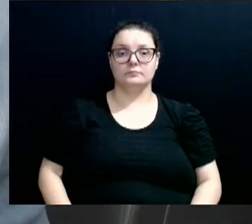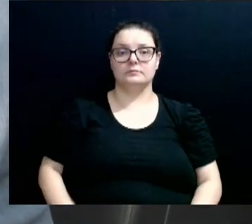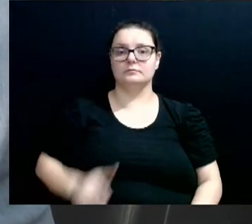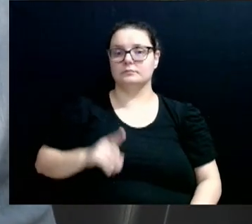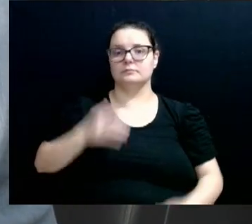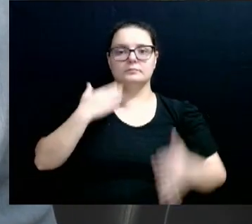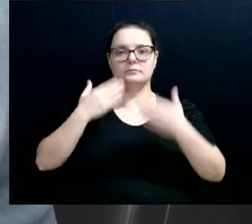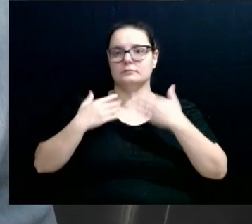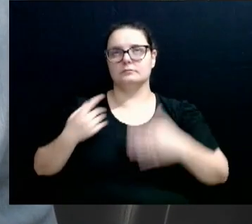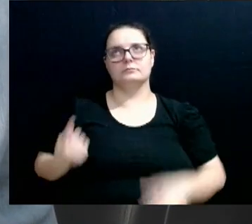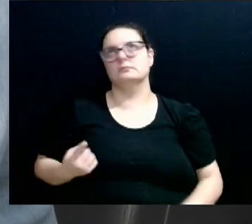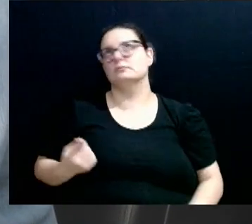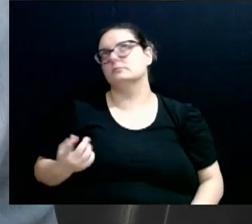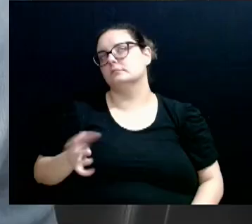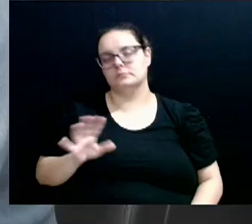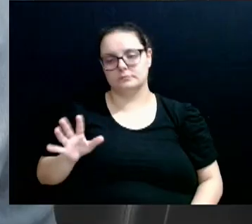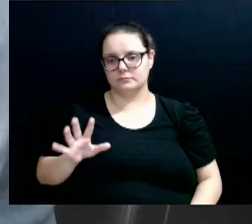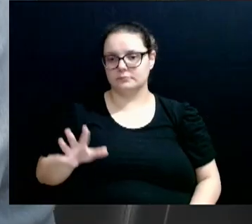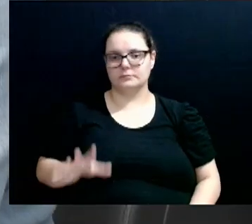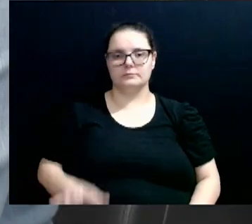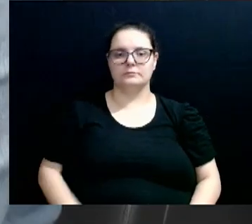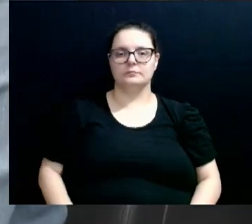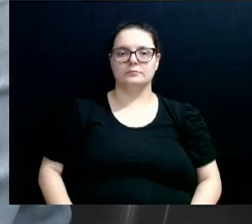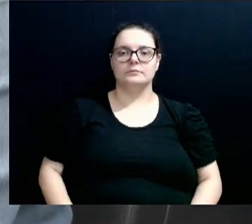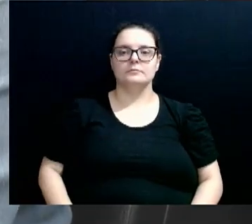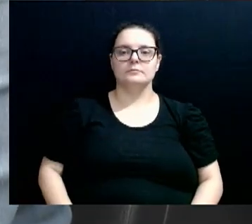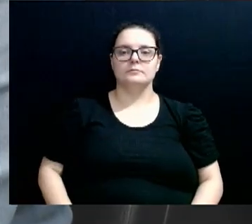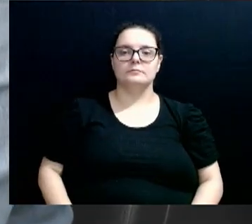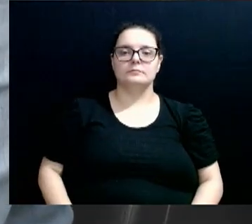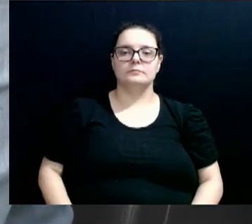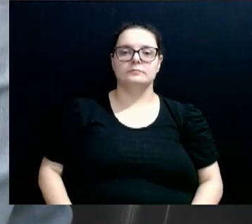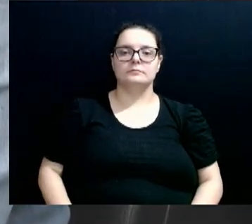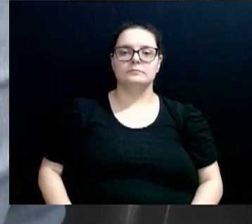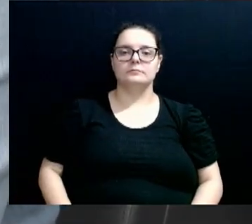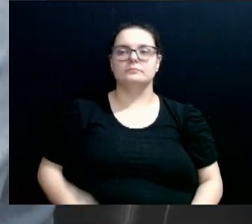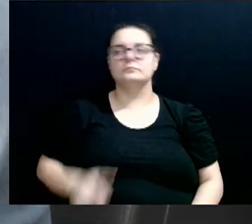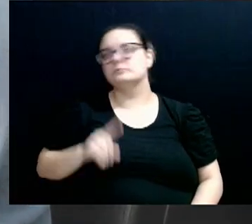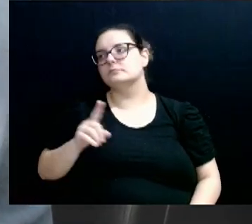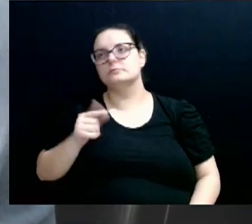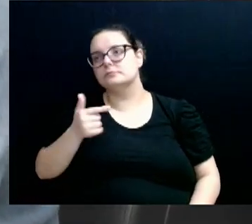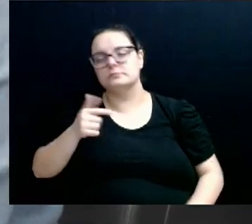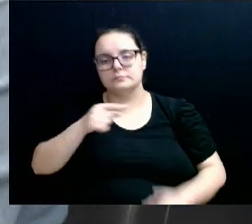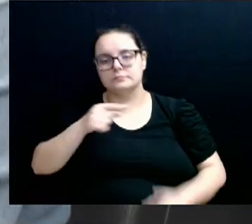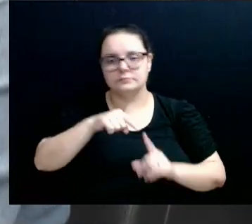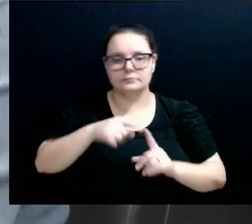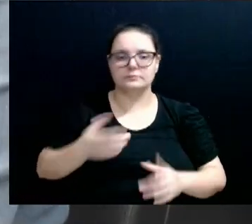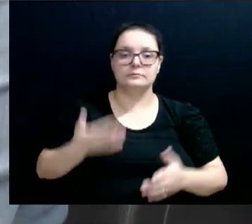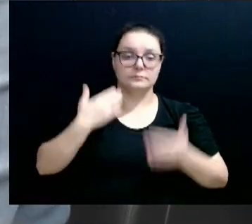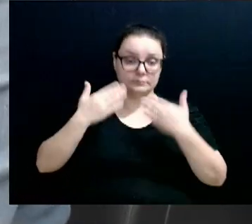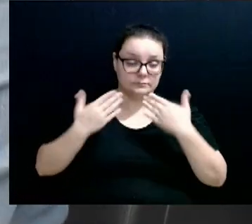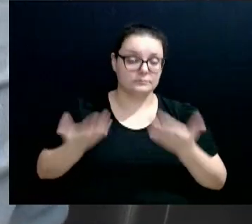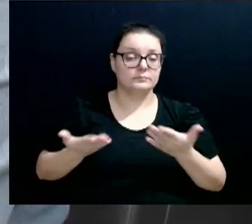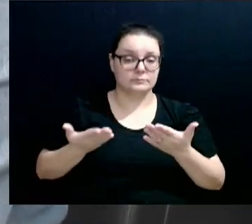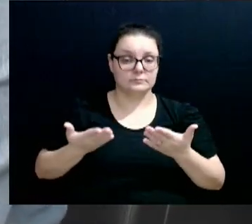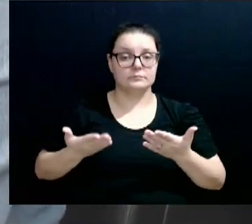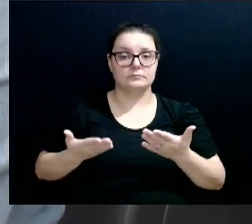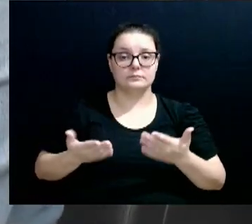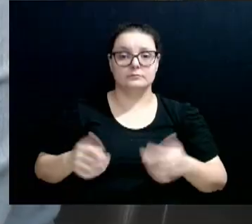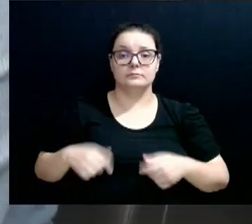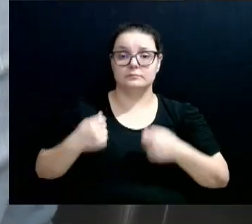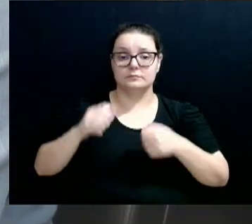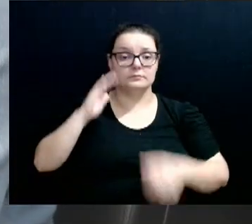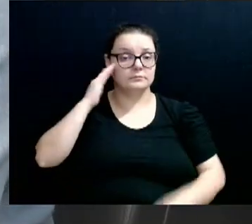infinita, não sem objetivo, né? Mas numa conversa, num diálogo. É preciso tentar entender um pouco,